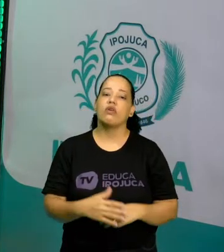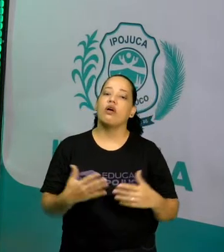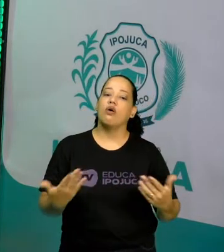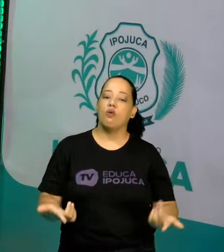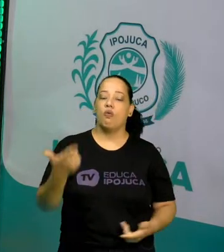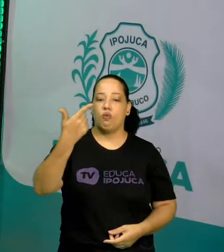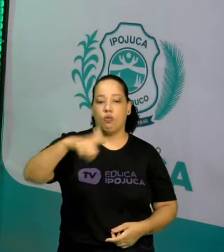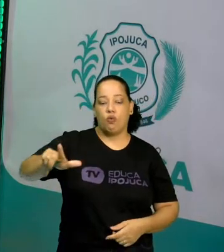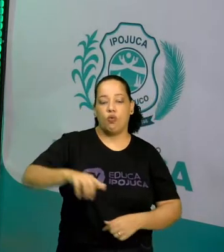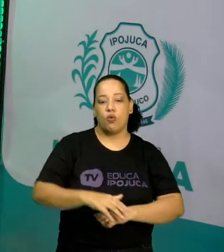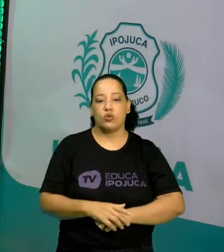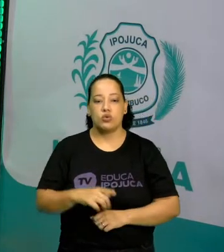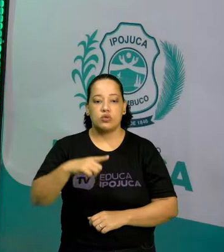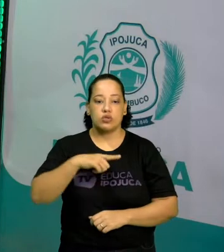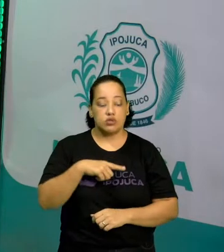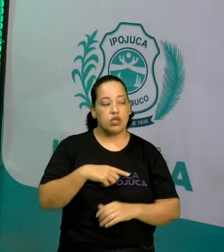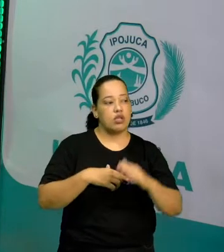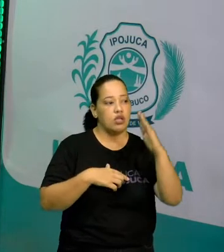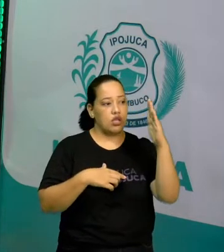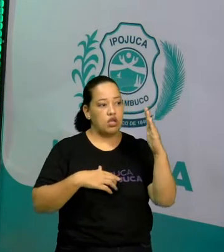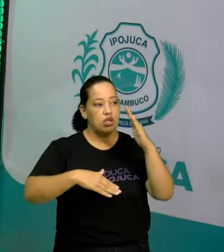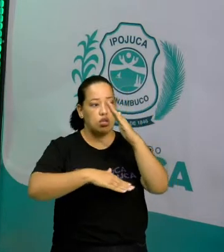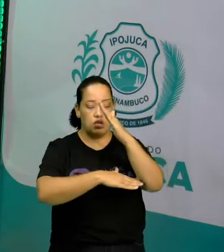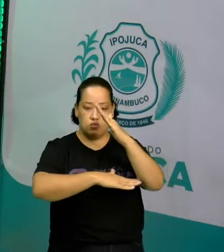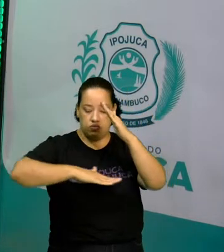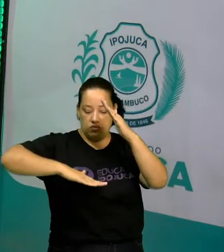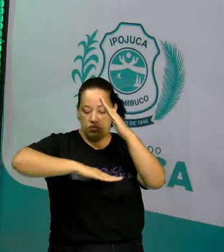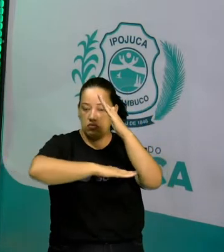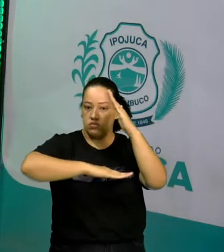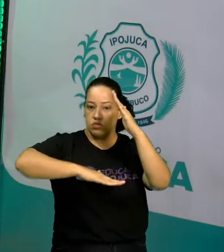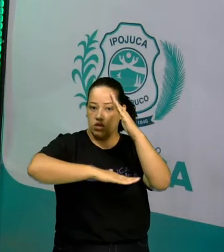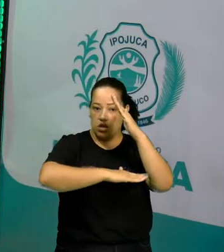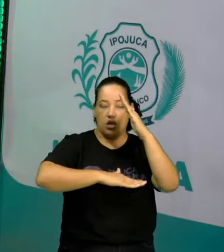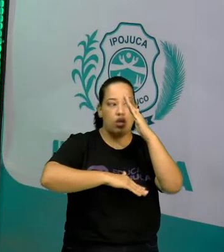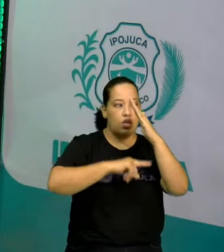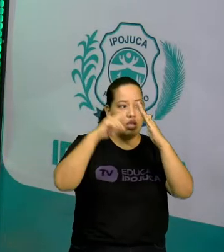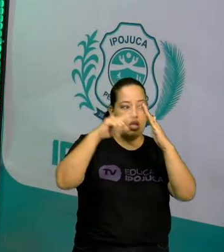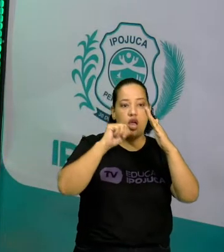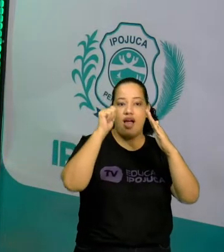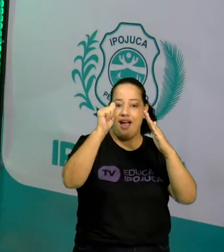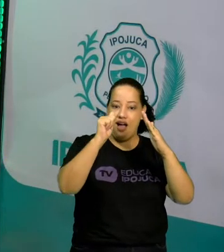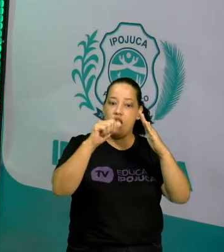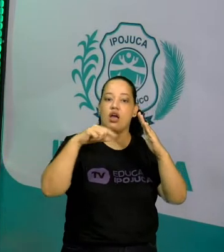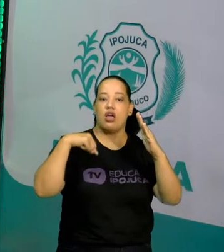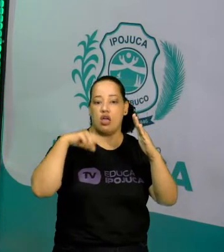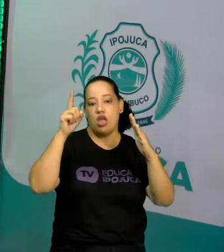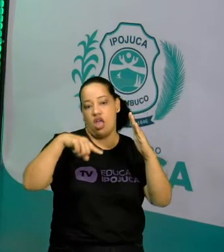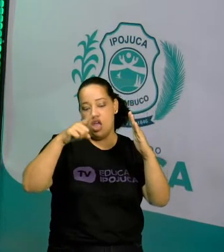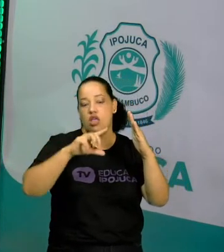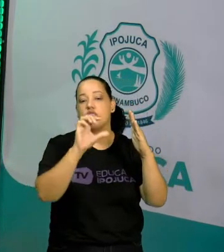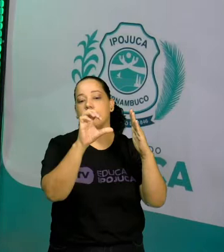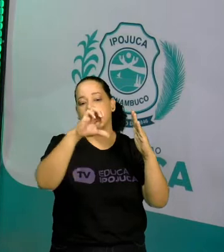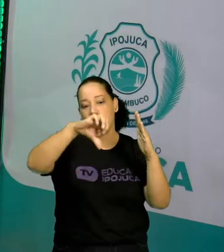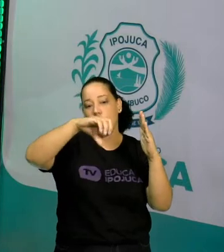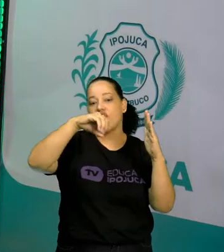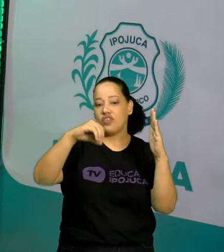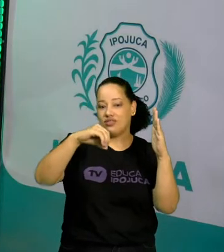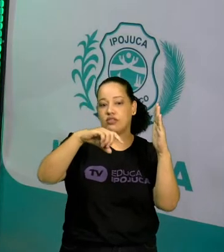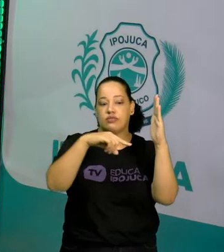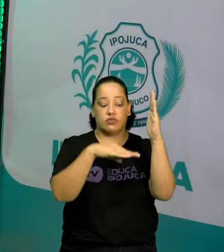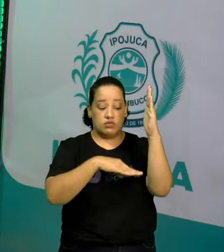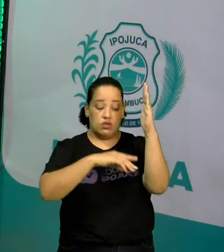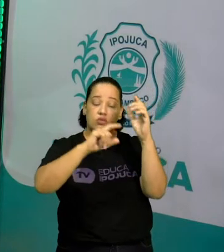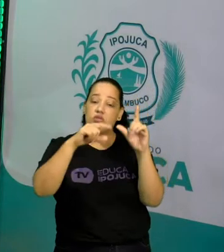ele possui um ângulo reto. Esse ângulo A é um ângulo reto de 90 graus.